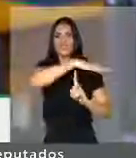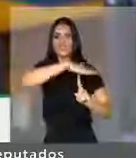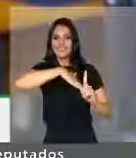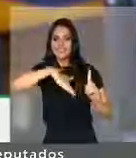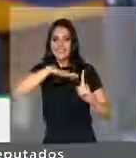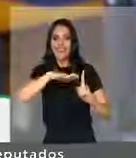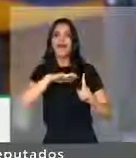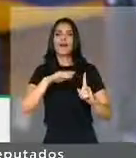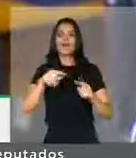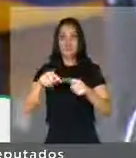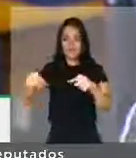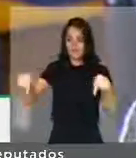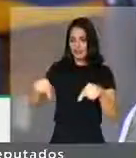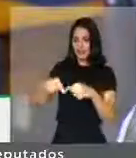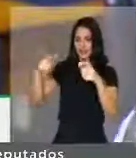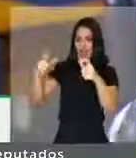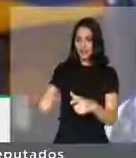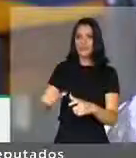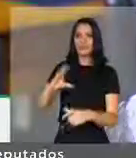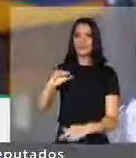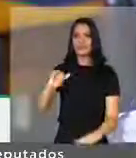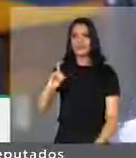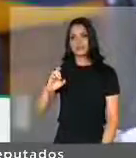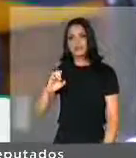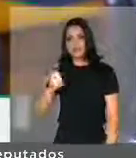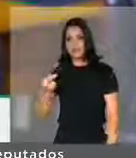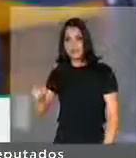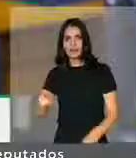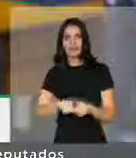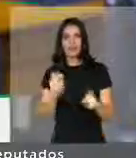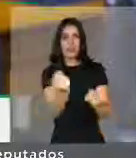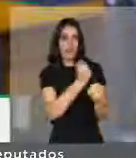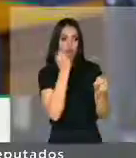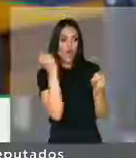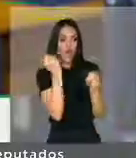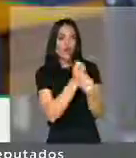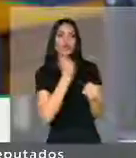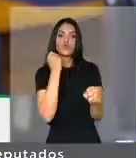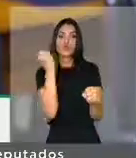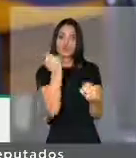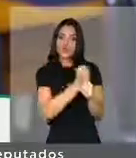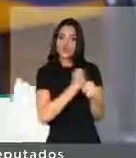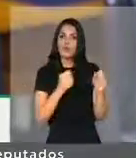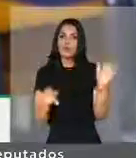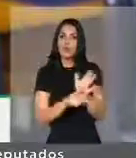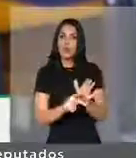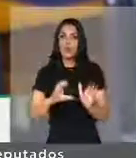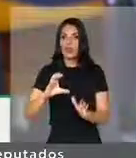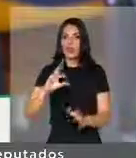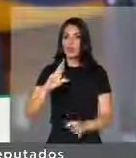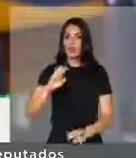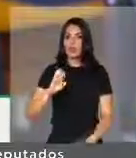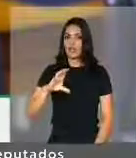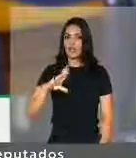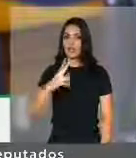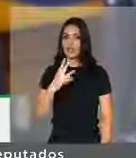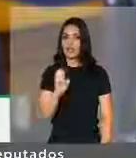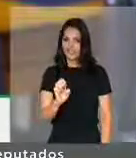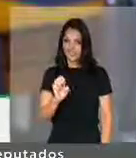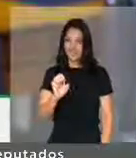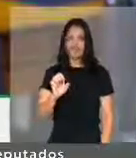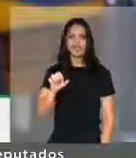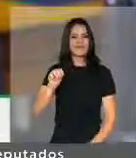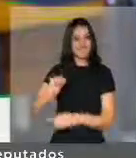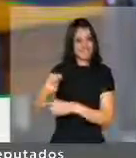do espaço cidadão, da construção da ordem de serviço, da construção da creche do Bessa e da